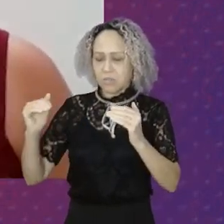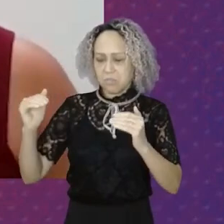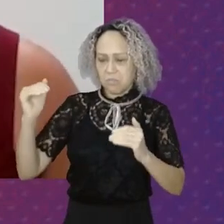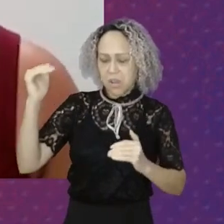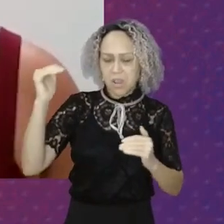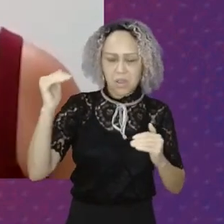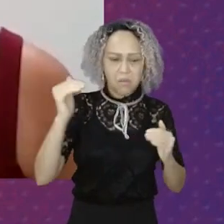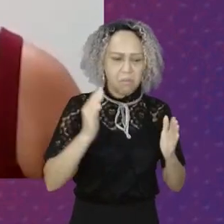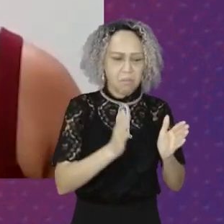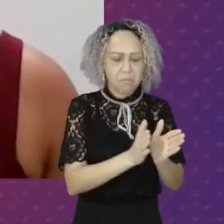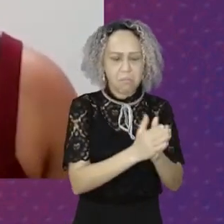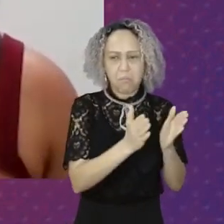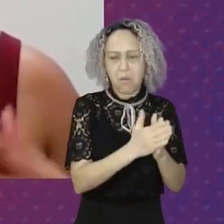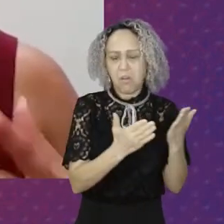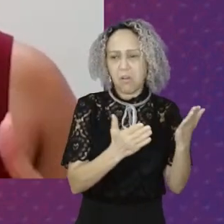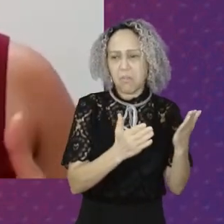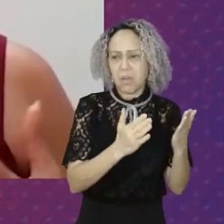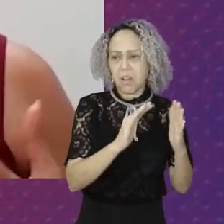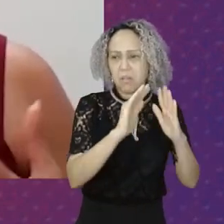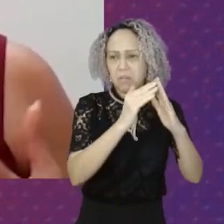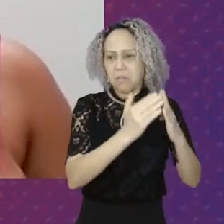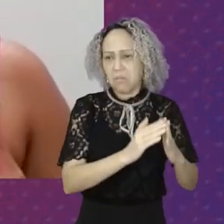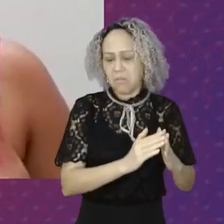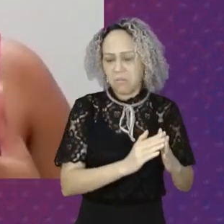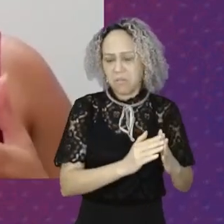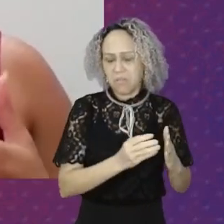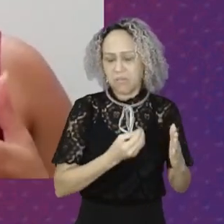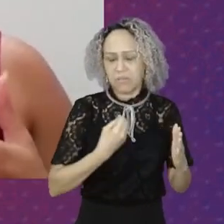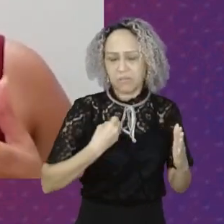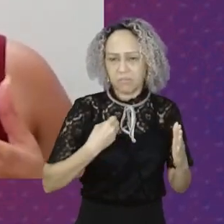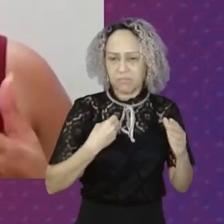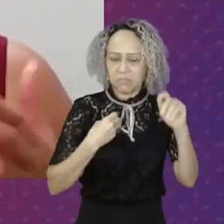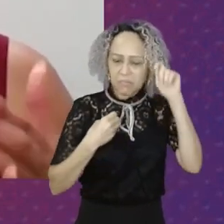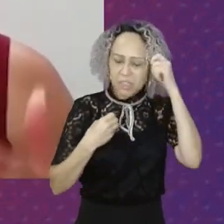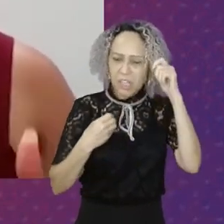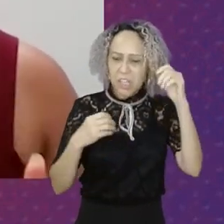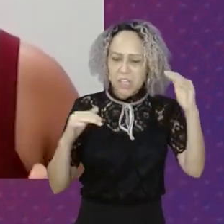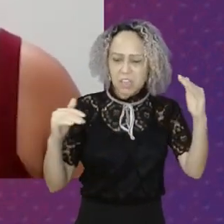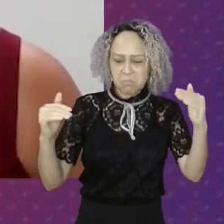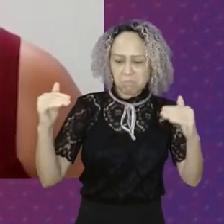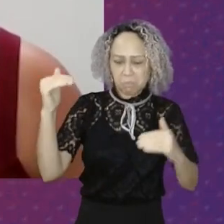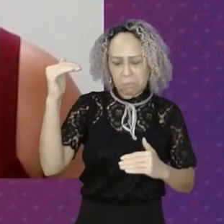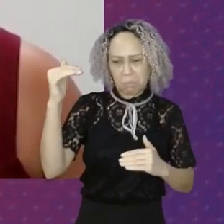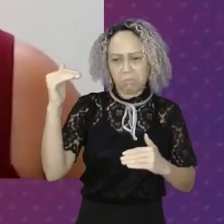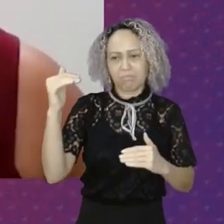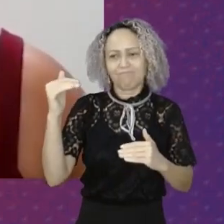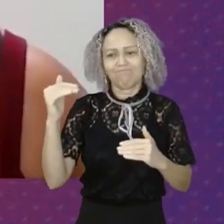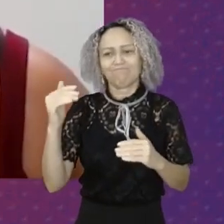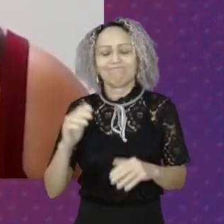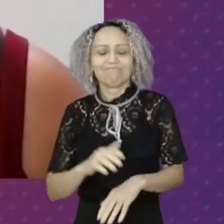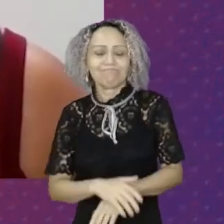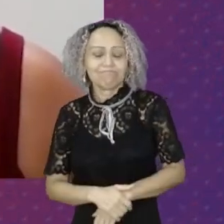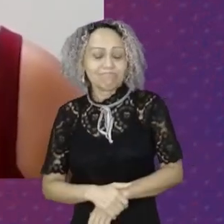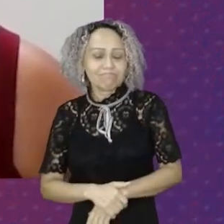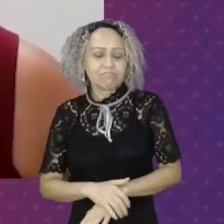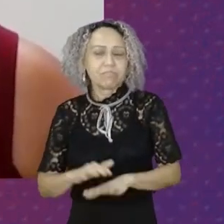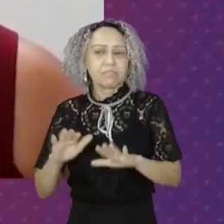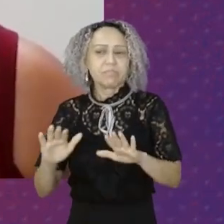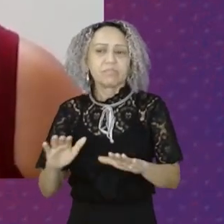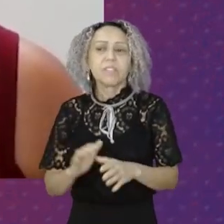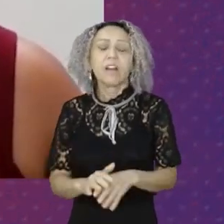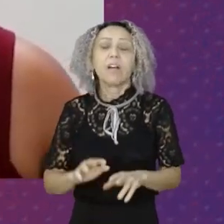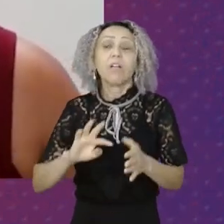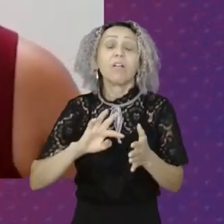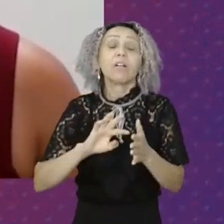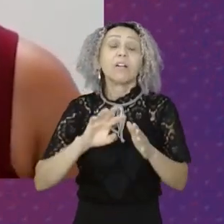Então, pensar a segurança com cidadania, a segurança cidadã, é construir uma política de segurança que tenha